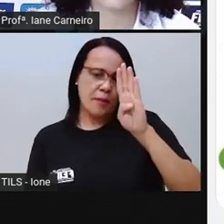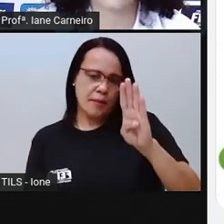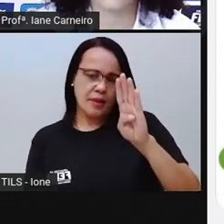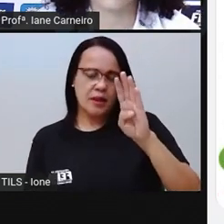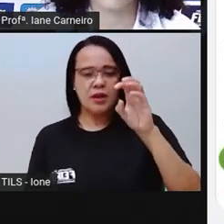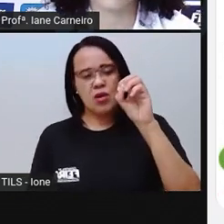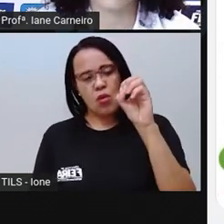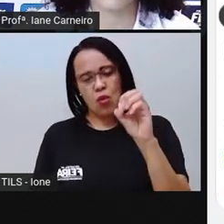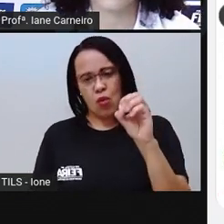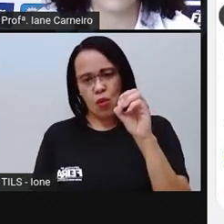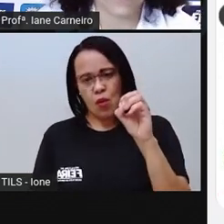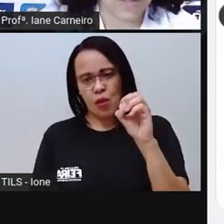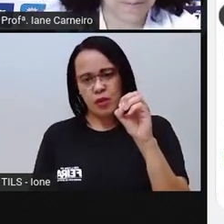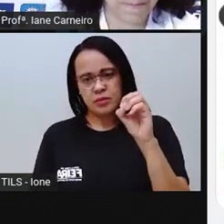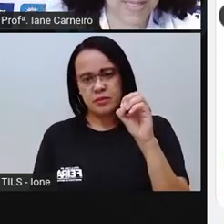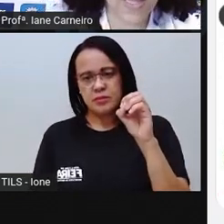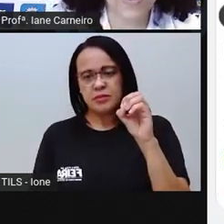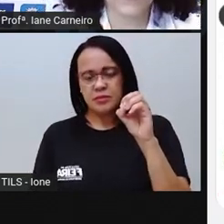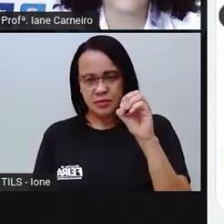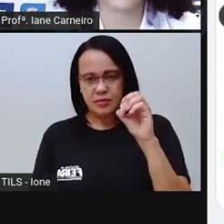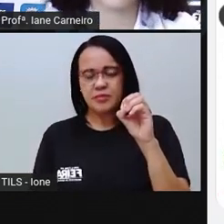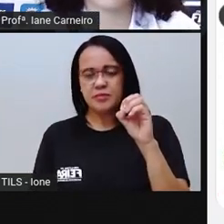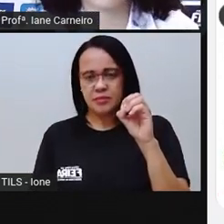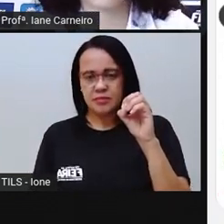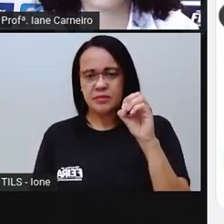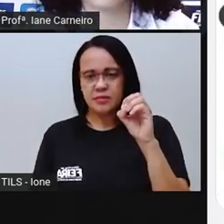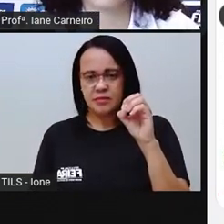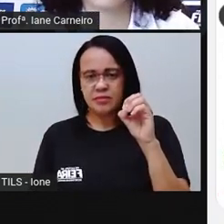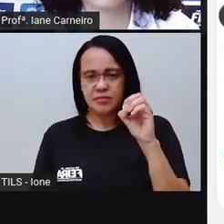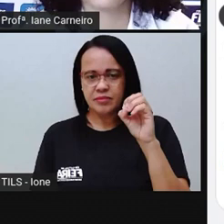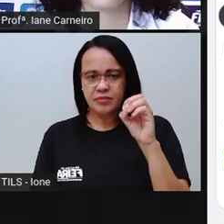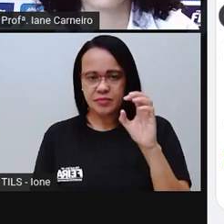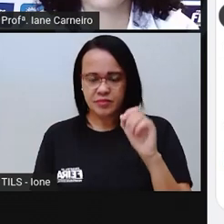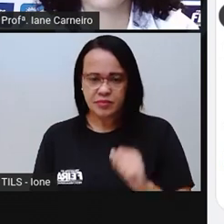colocar aqui, ó. B e o O.